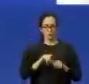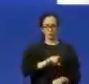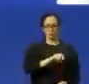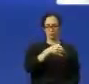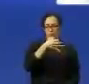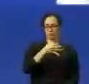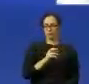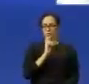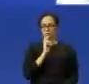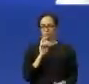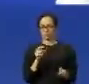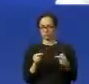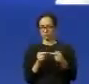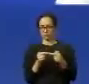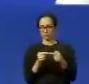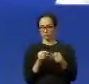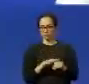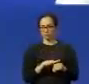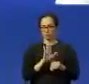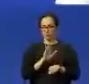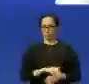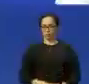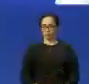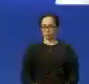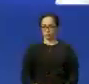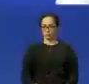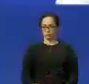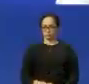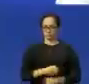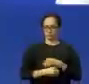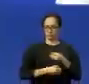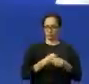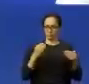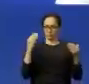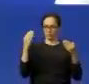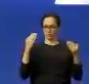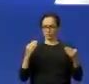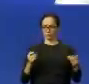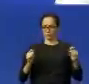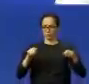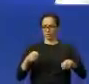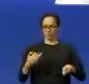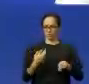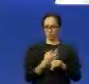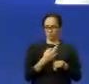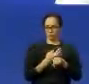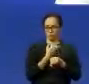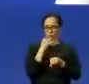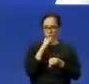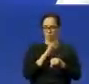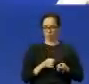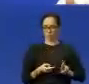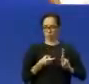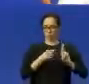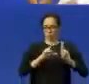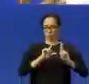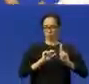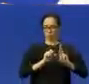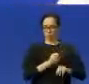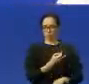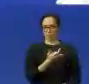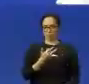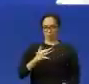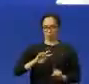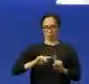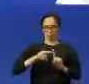alternativas possíveis, nós dizemos que a relação é tal que a resistência elétrica Rzinho é milhares